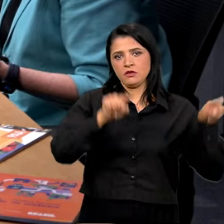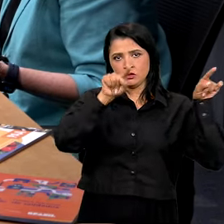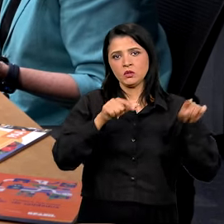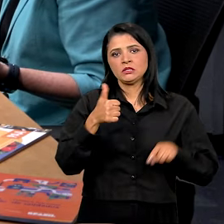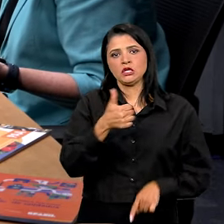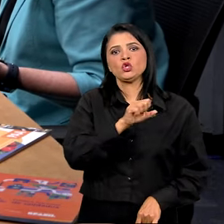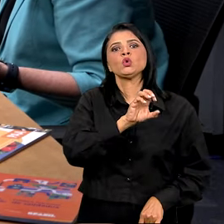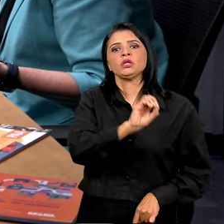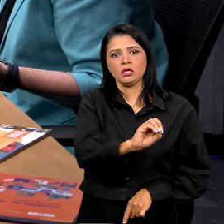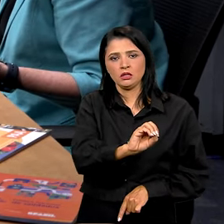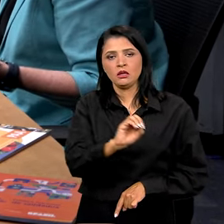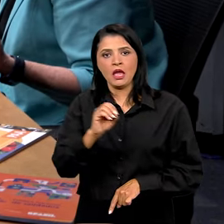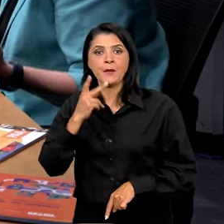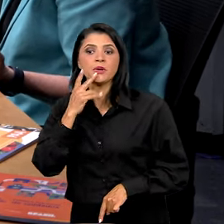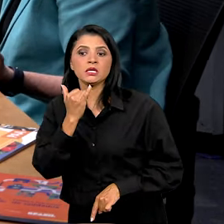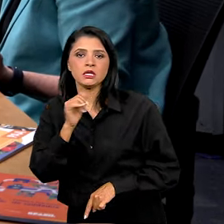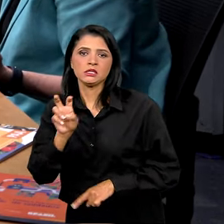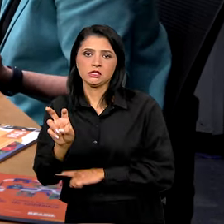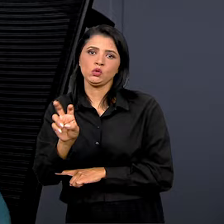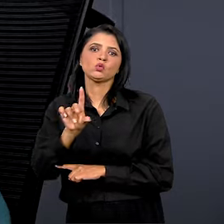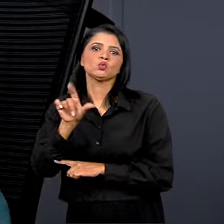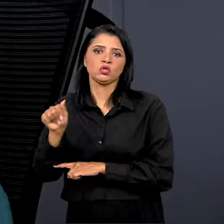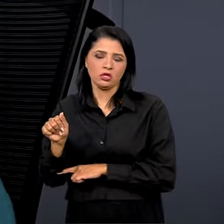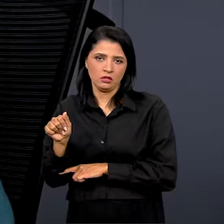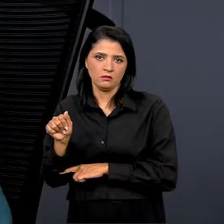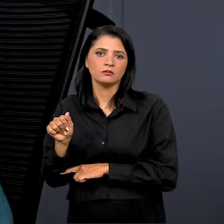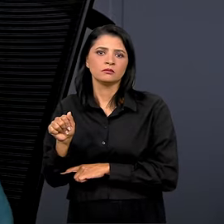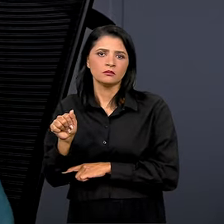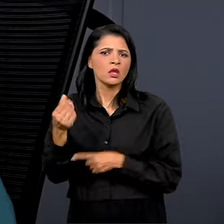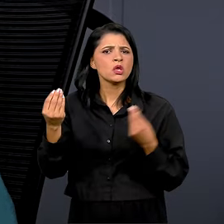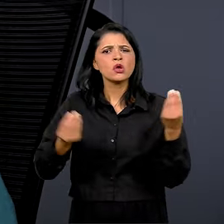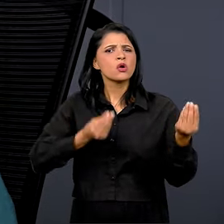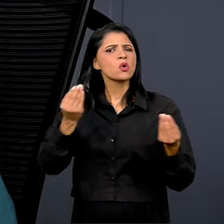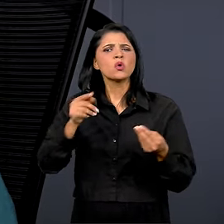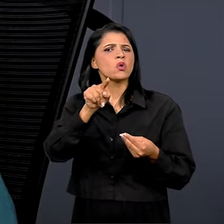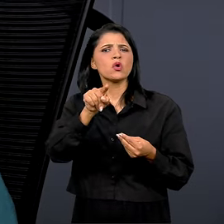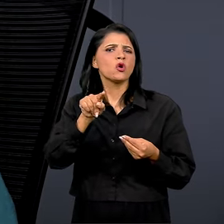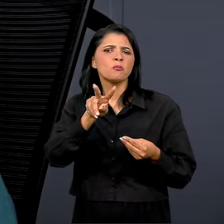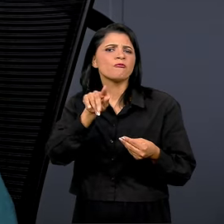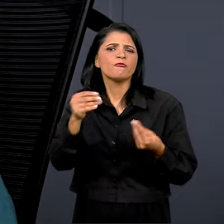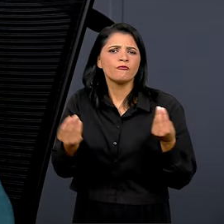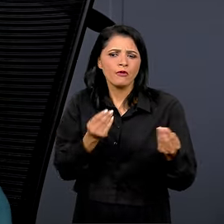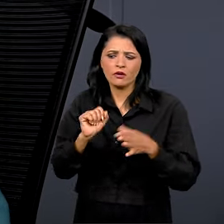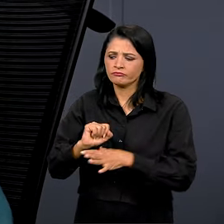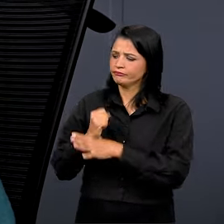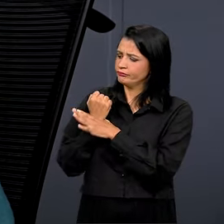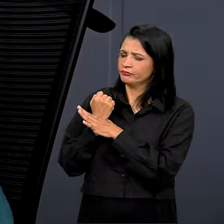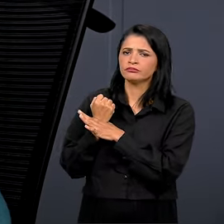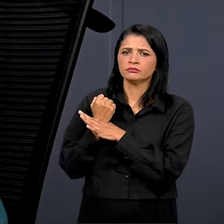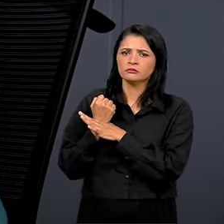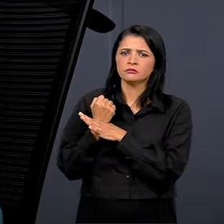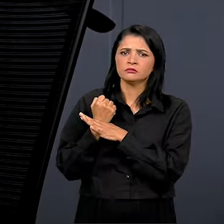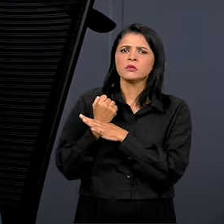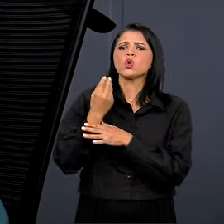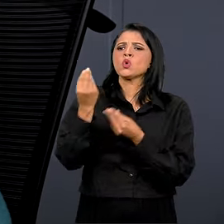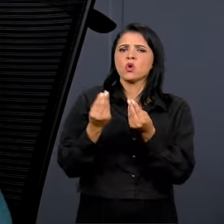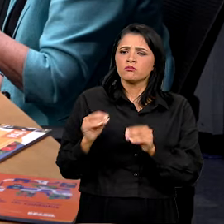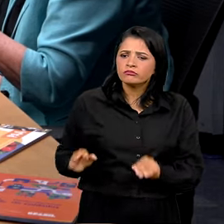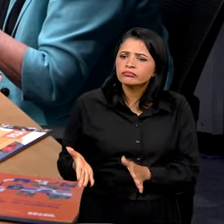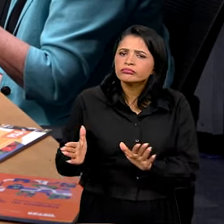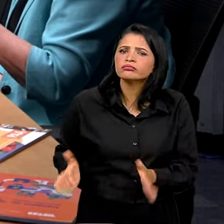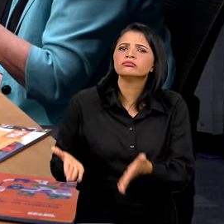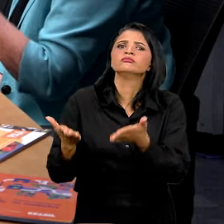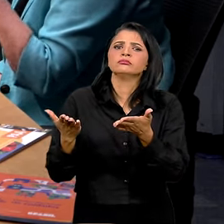uma licença paternidade de quantos dias cinco como é que você vai e eh garantir como é que você vai